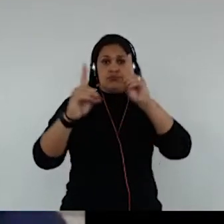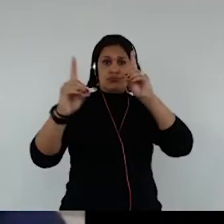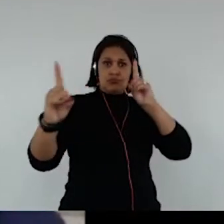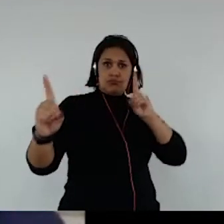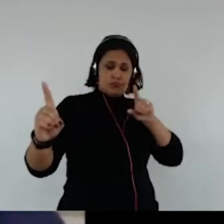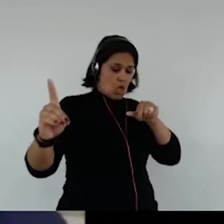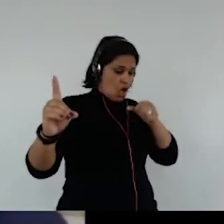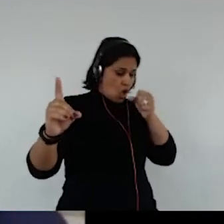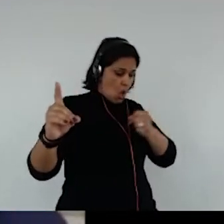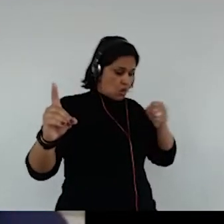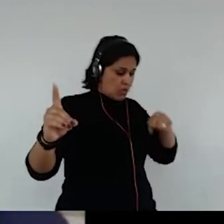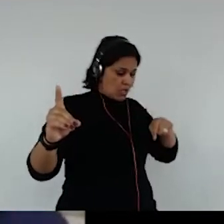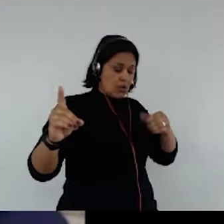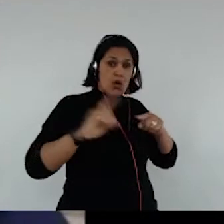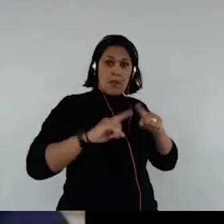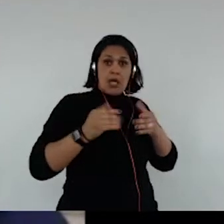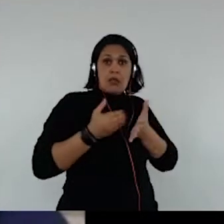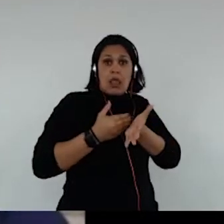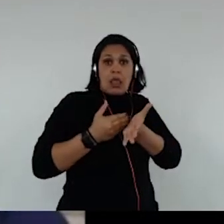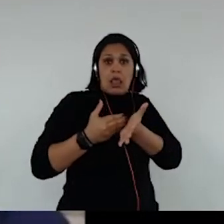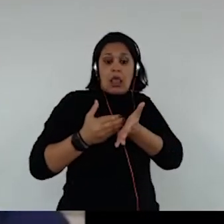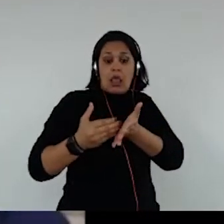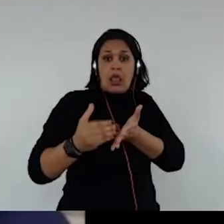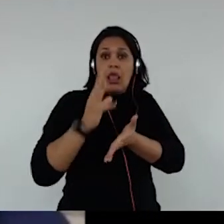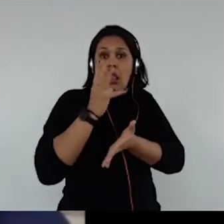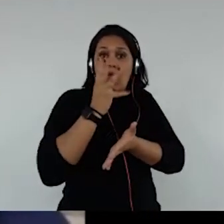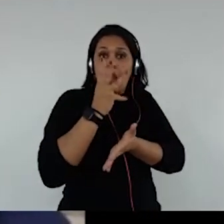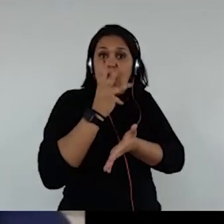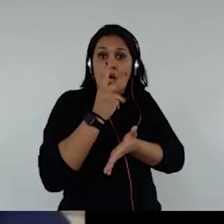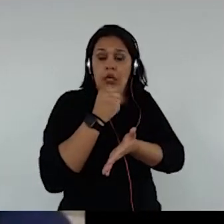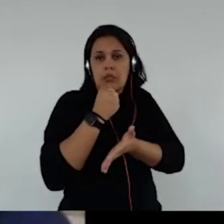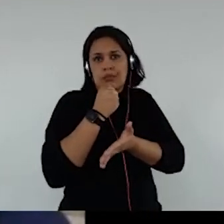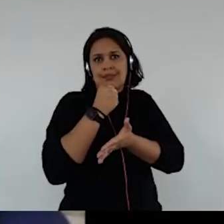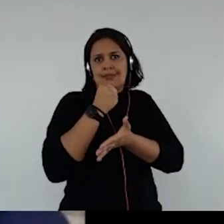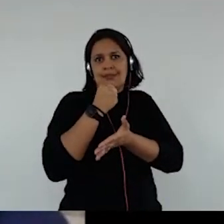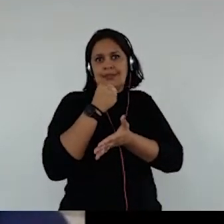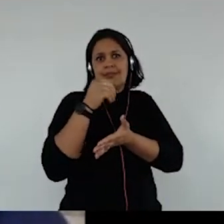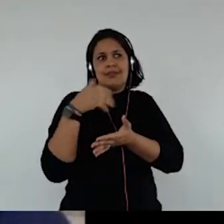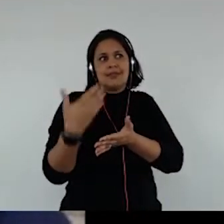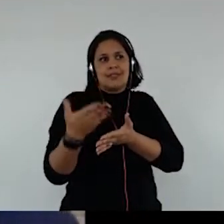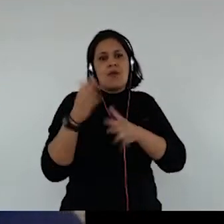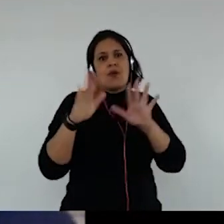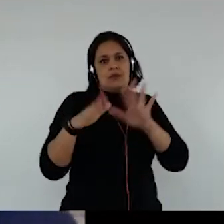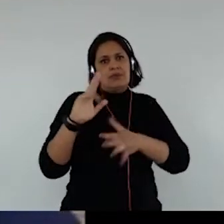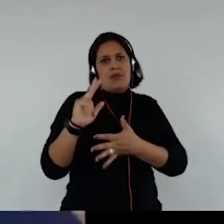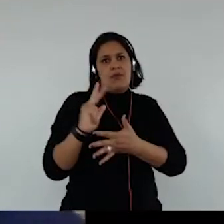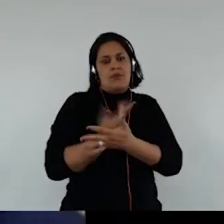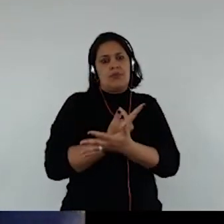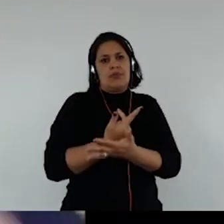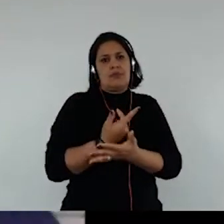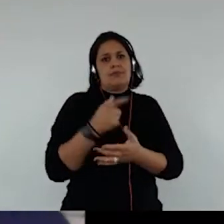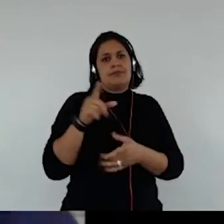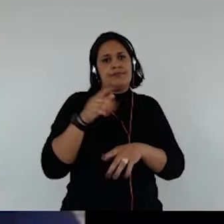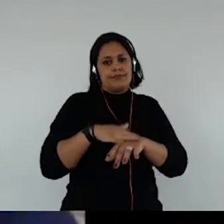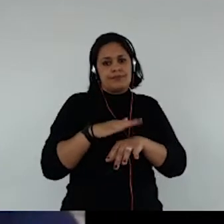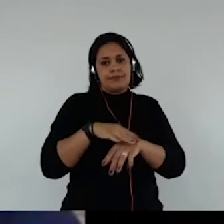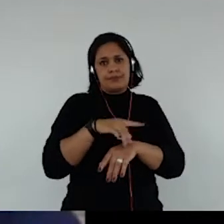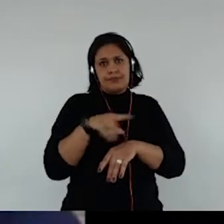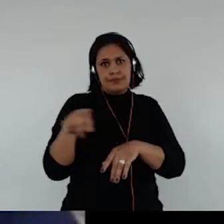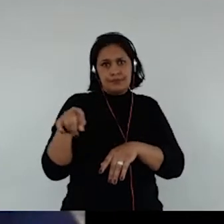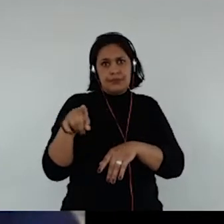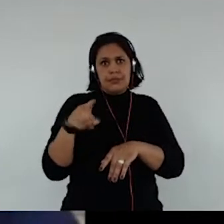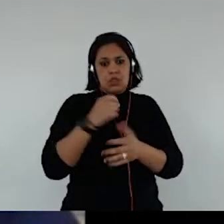das obrigações, e é nessa oportunidade que pode surgir, nesse tempo